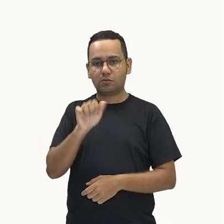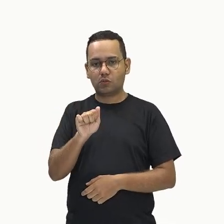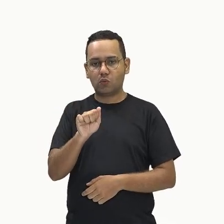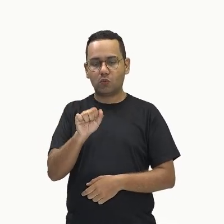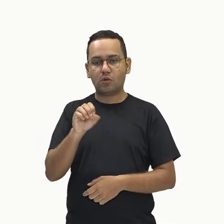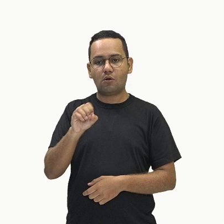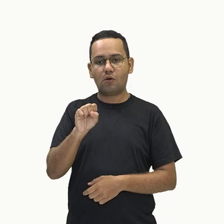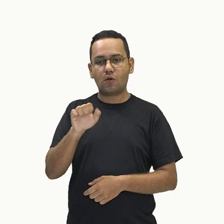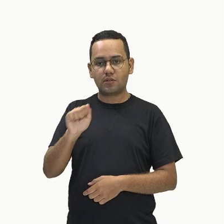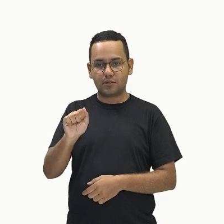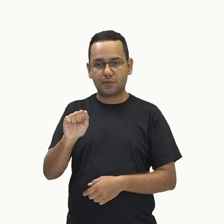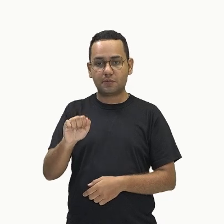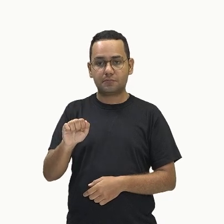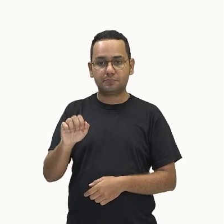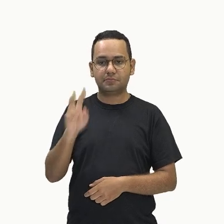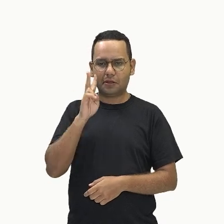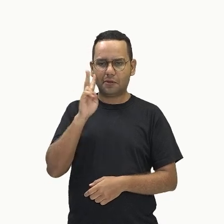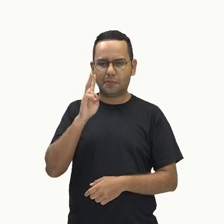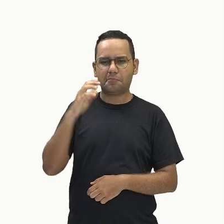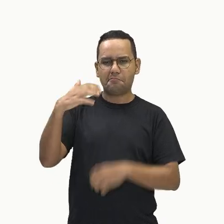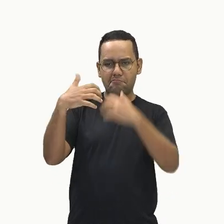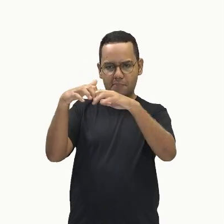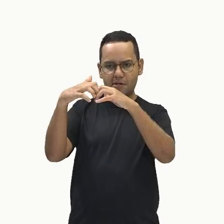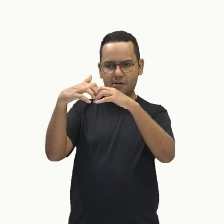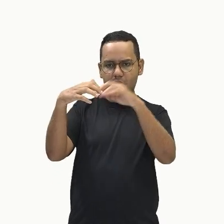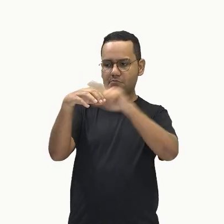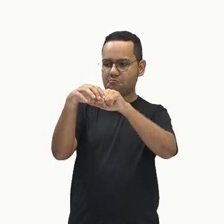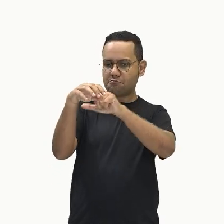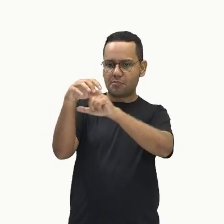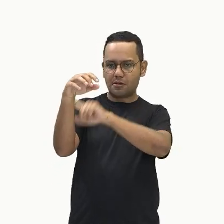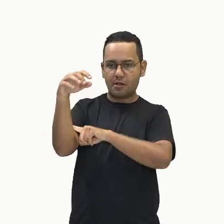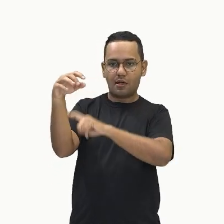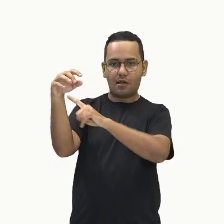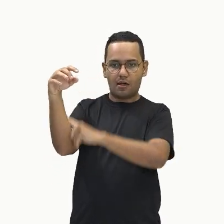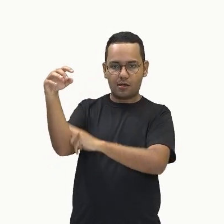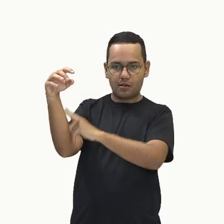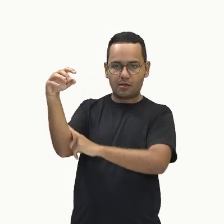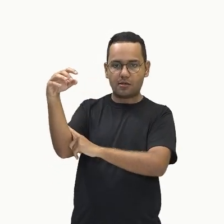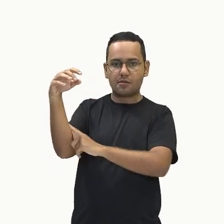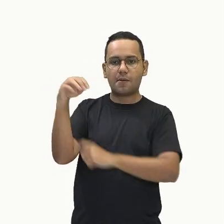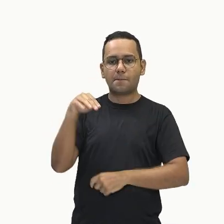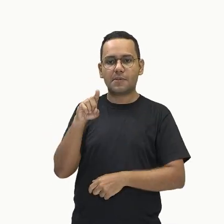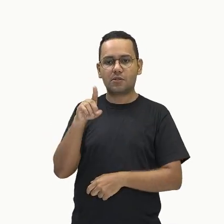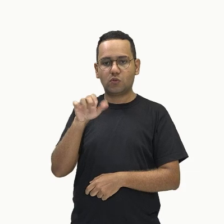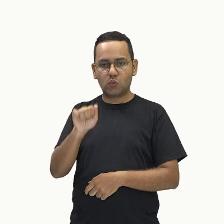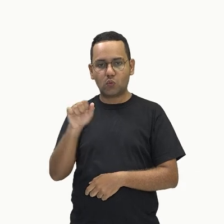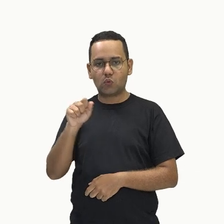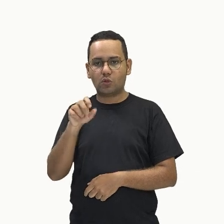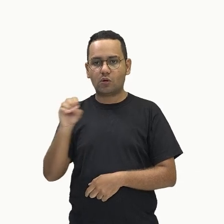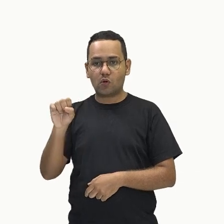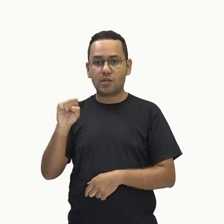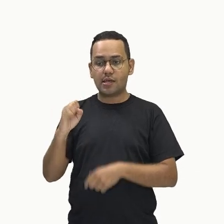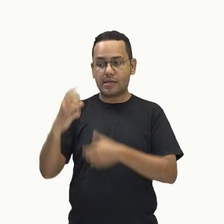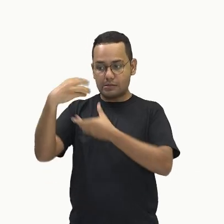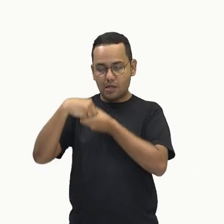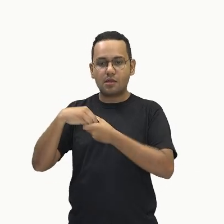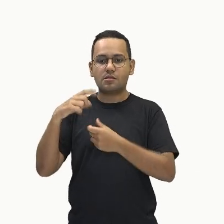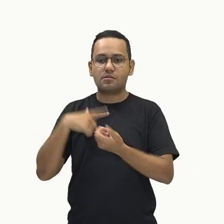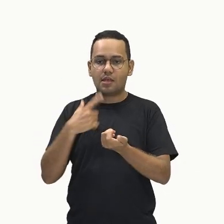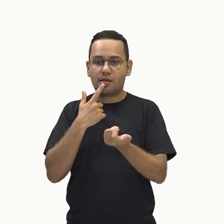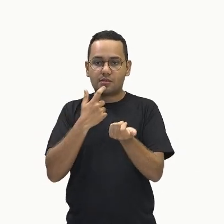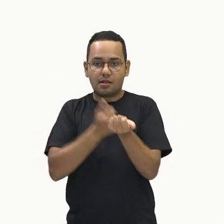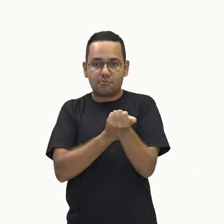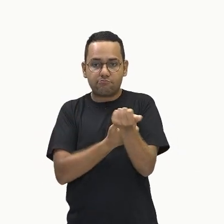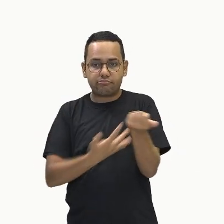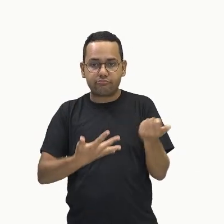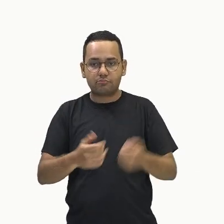outras funções, que é a produção de células sanguíneas na medula óssea. Ou